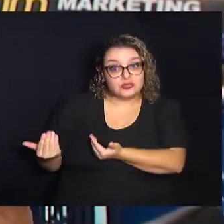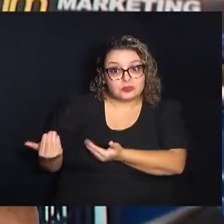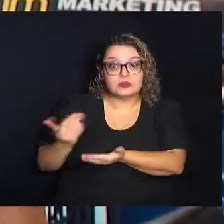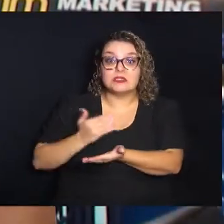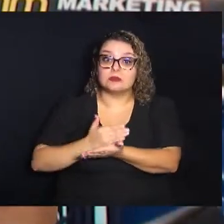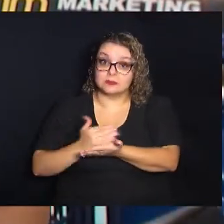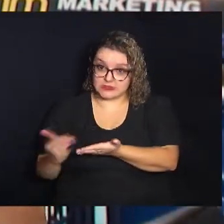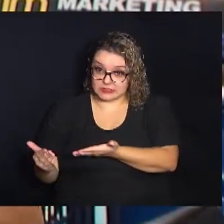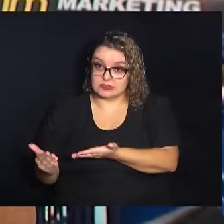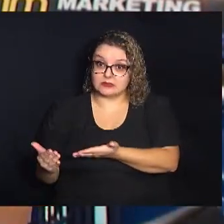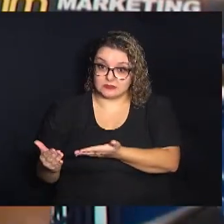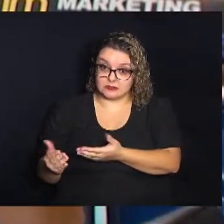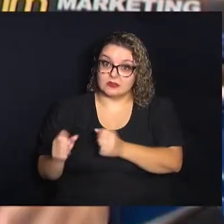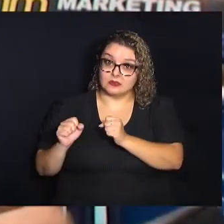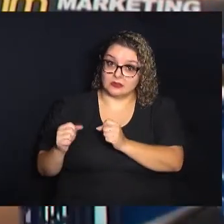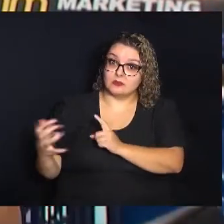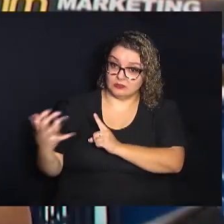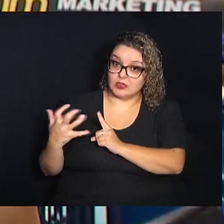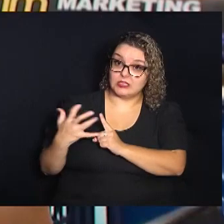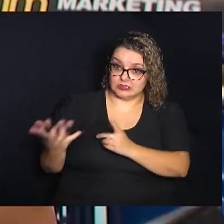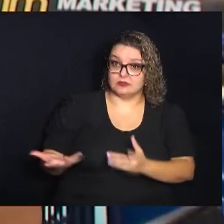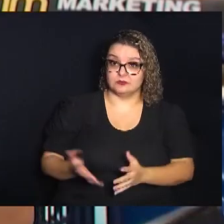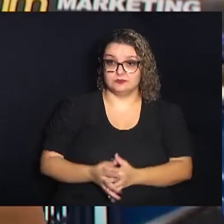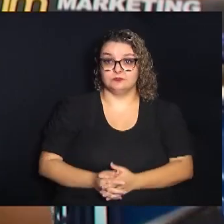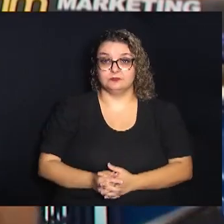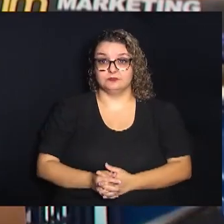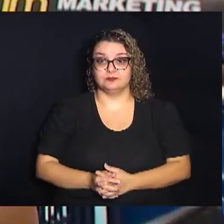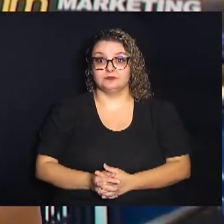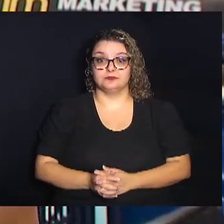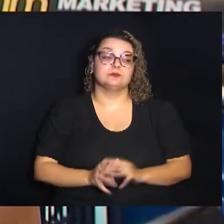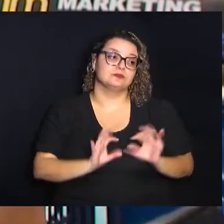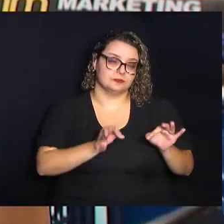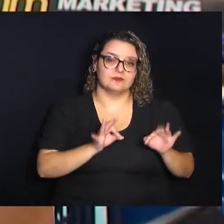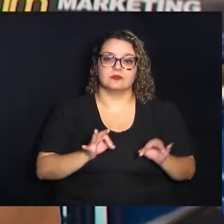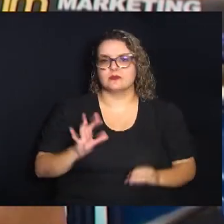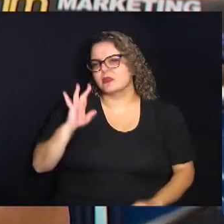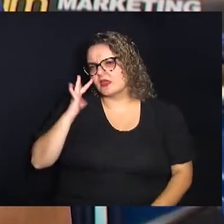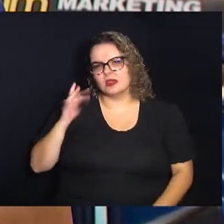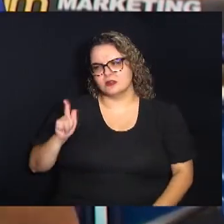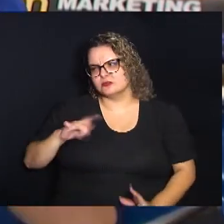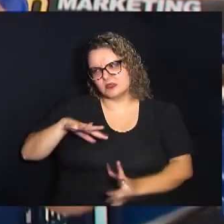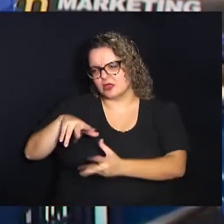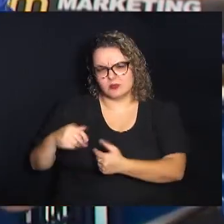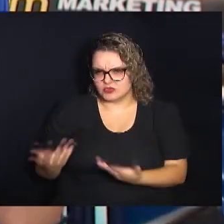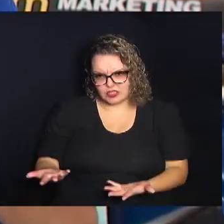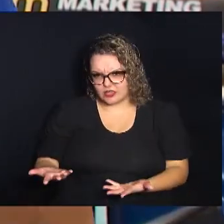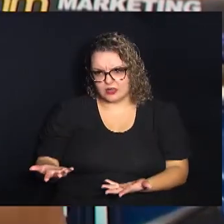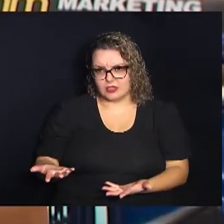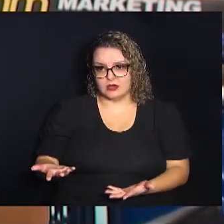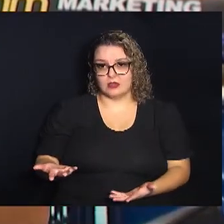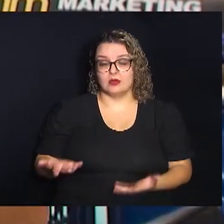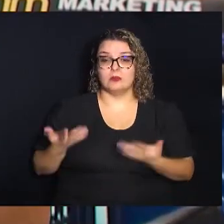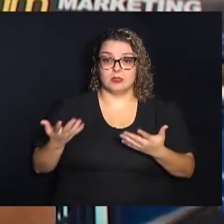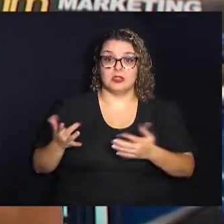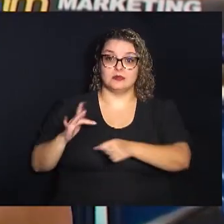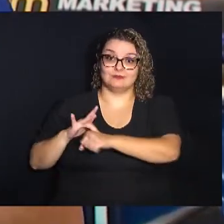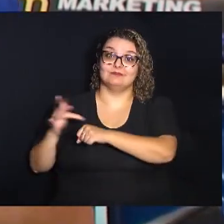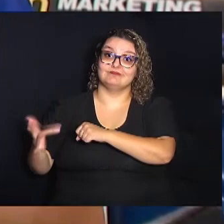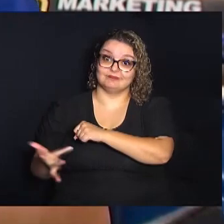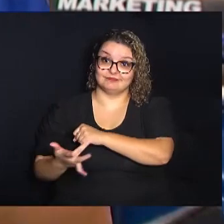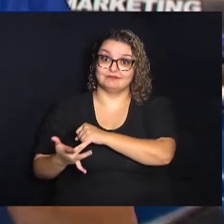começando que pode chegar a afetar. Isso é uma coisa, acho, com certeza, global, a nível mundial. Só que agora as redes sociais han crescido